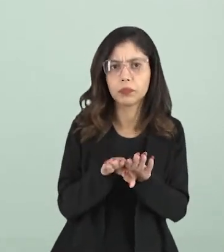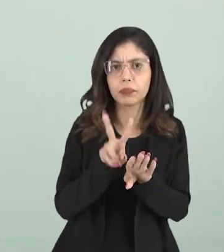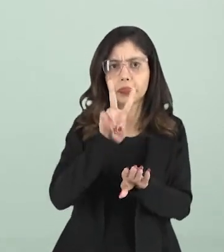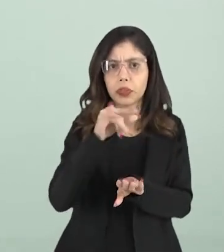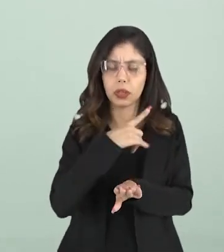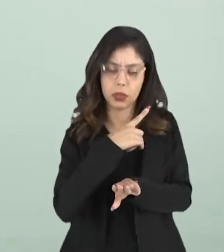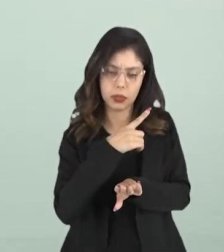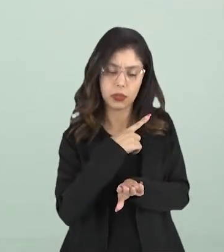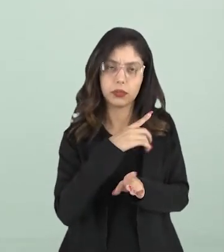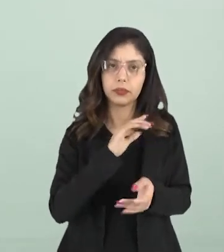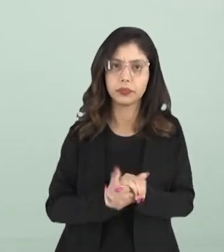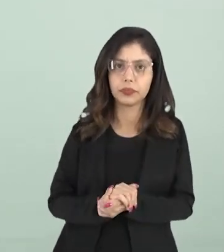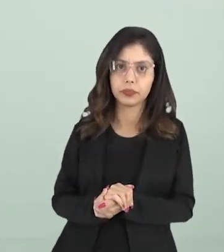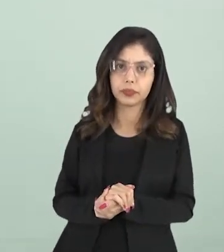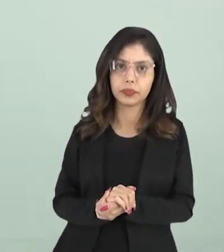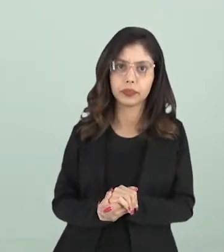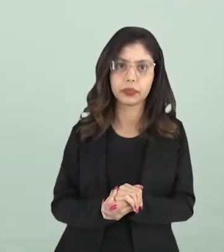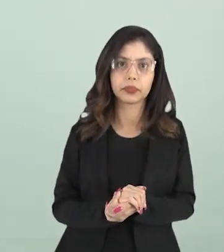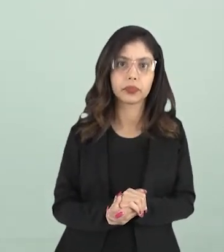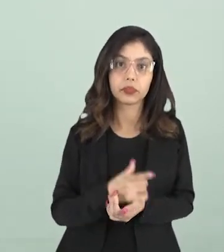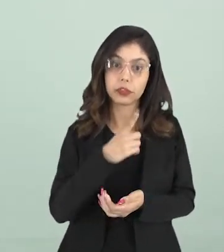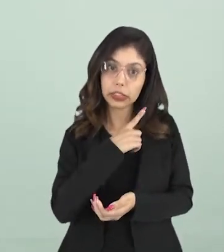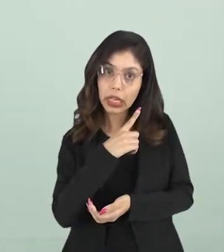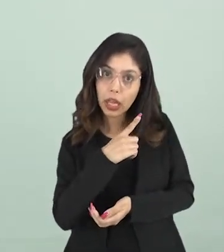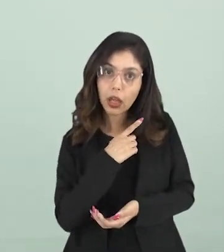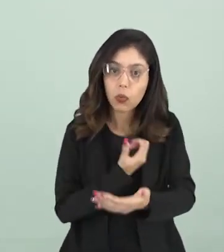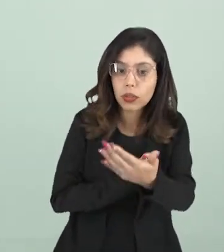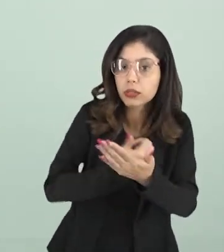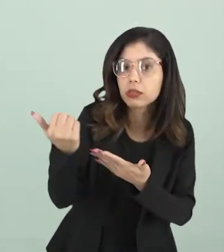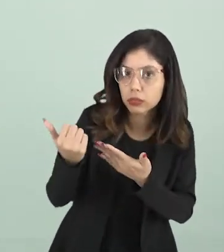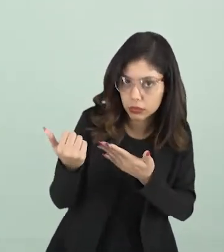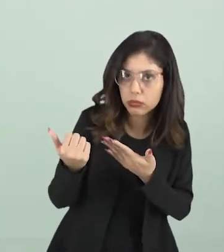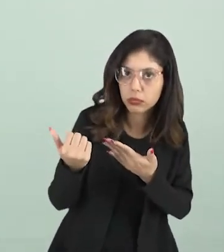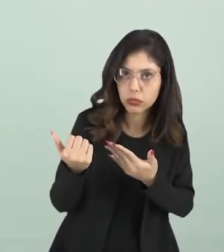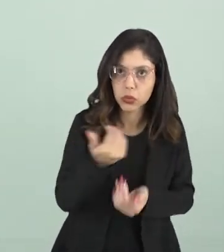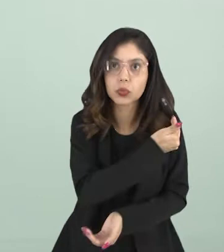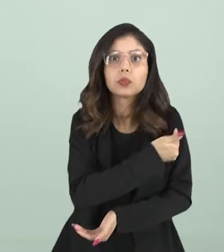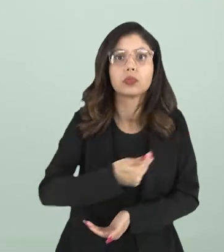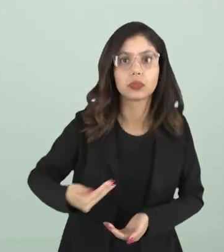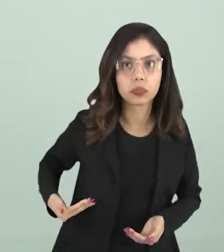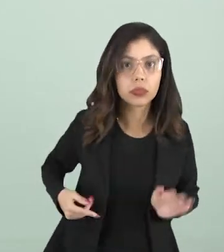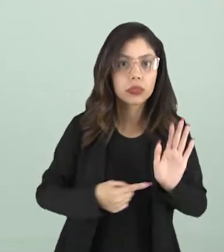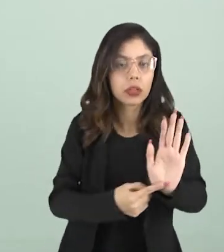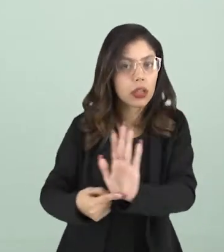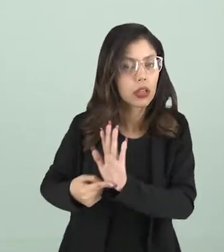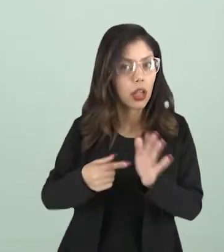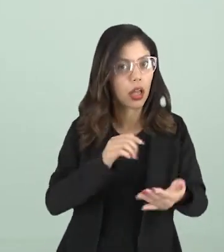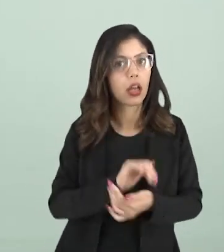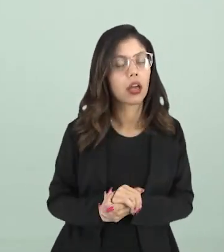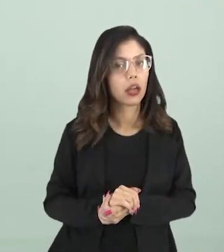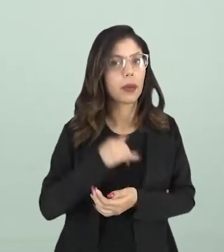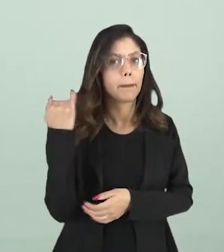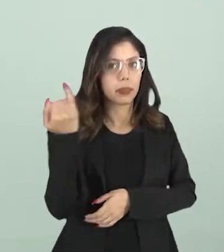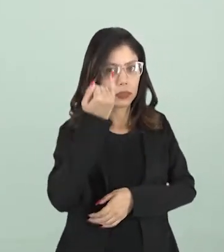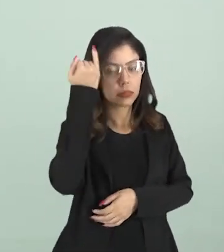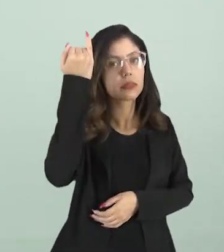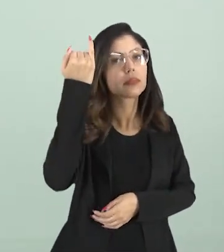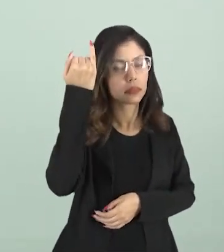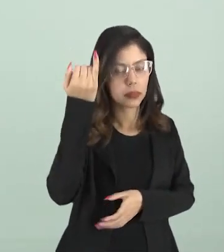uma função pública, ou seja, eu tenho que atuar nessa função em prol